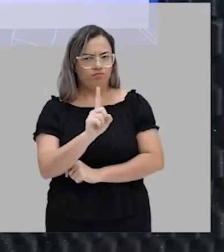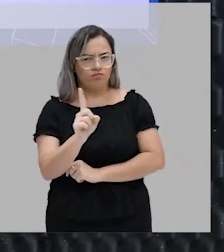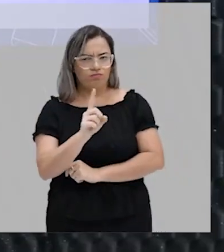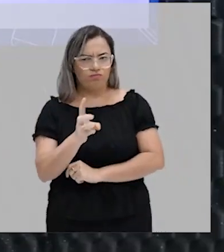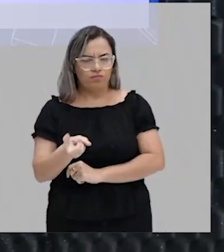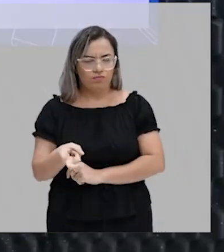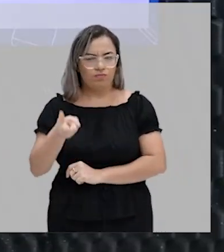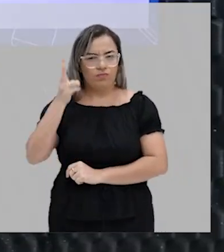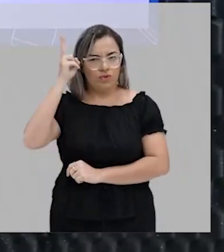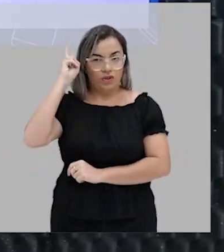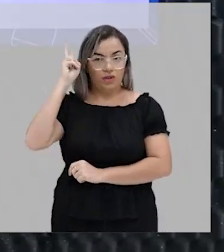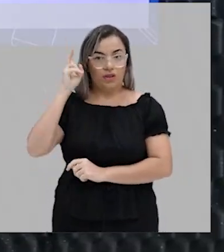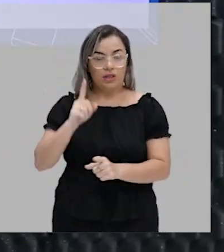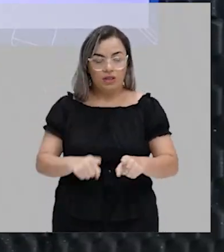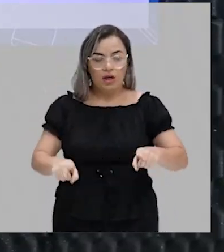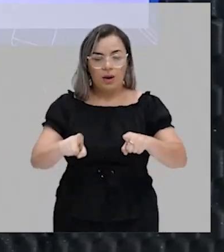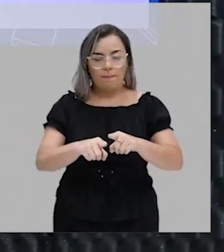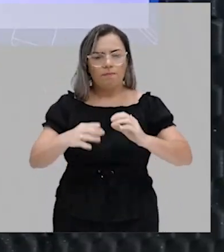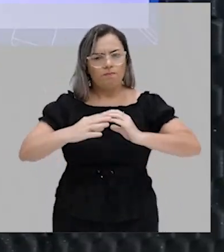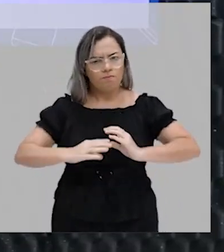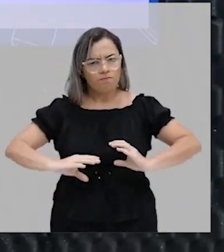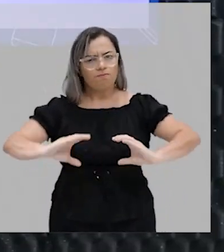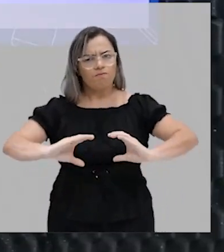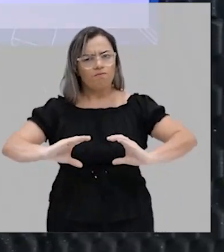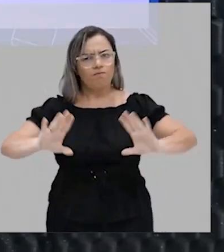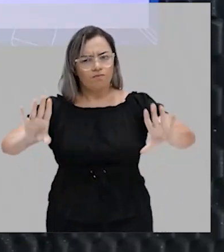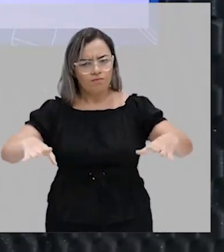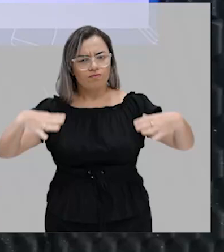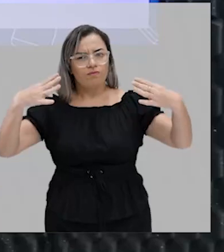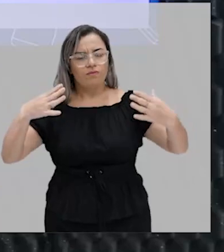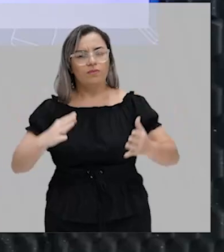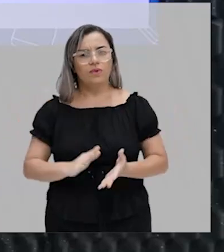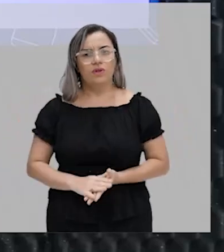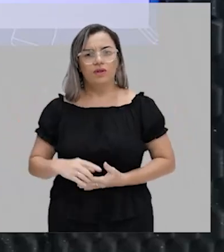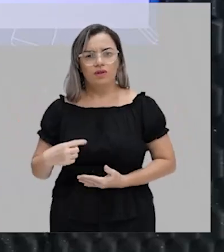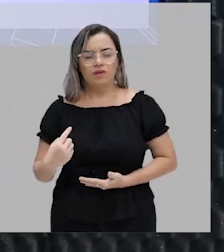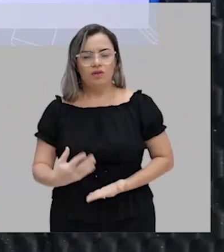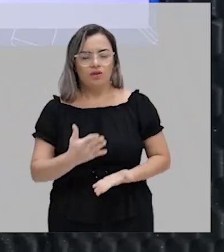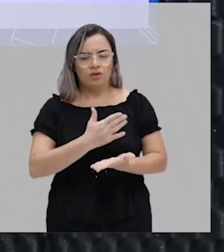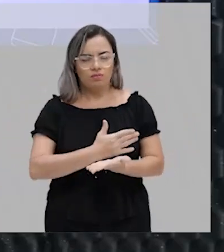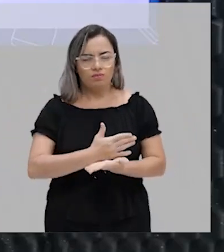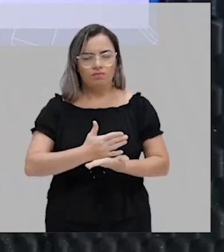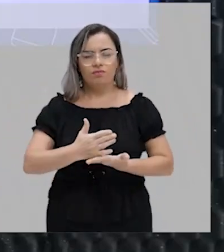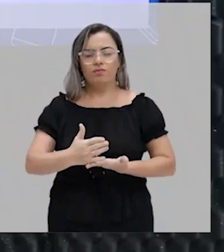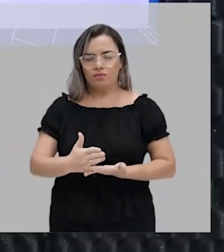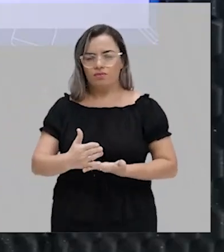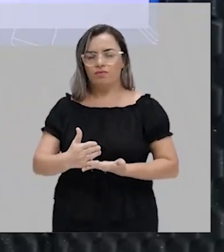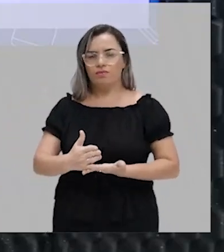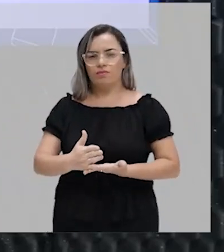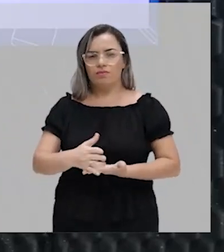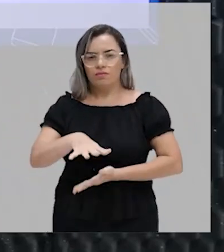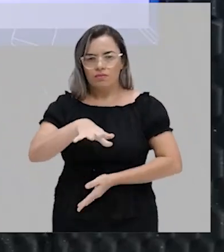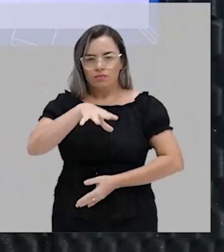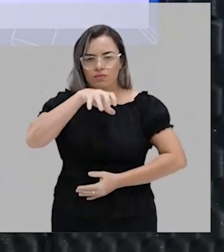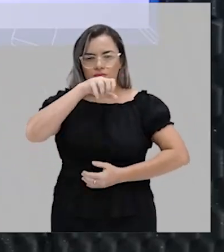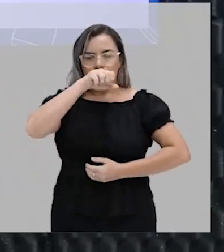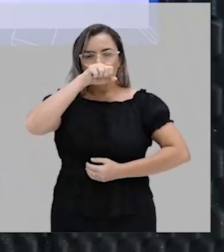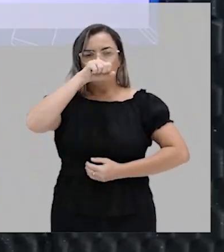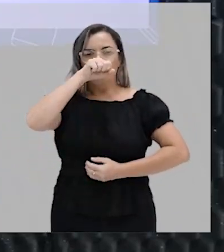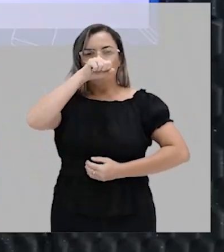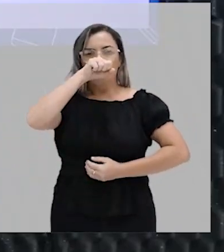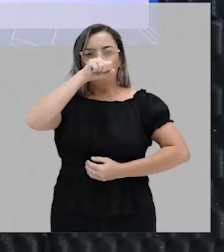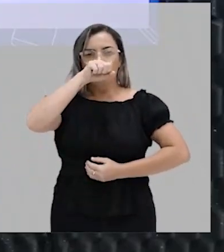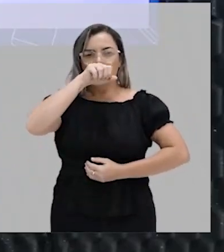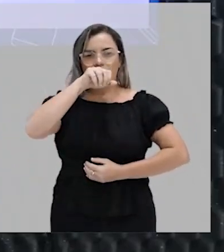mas também de concurso. Então, fica atento. Mas pra gente começar com chave de ouro, tu já sabe, né? A gente vai, ó, dar